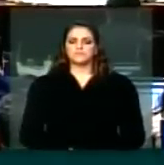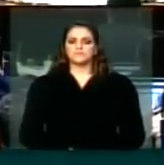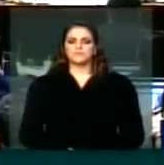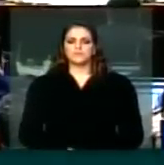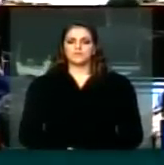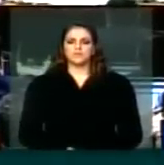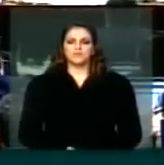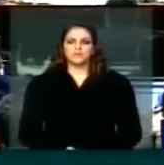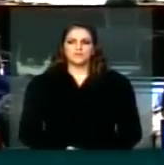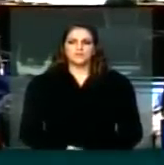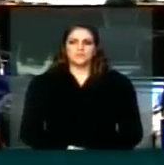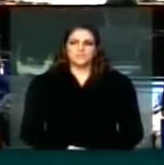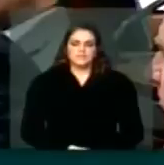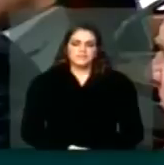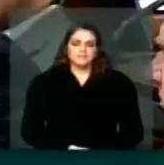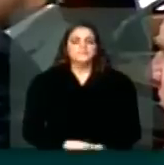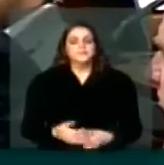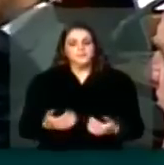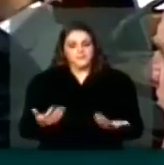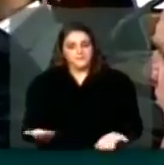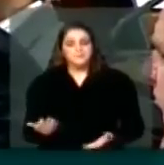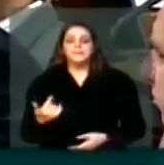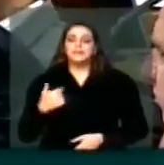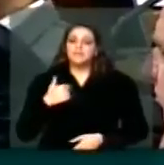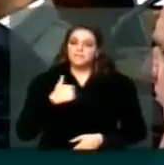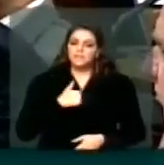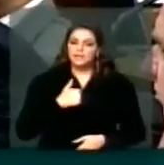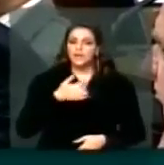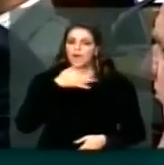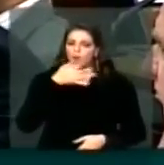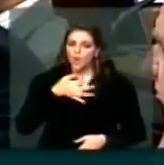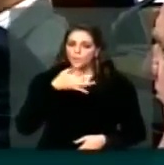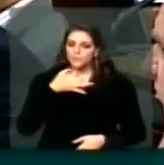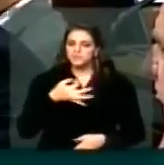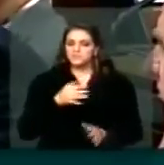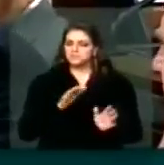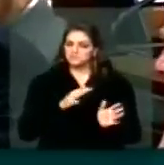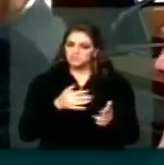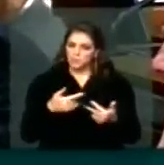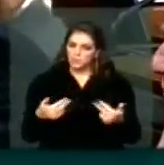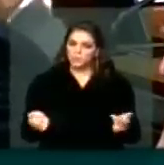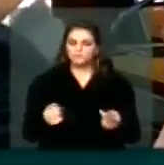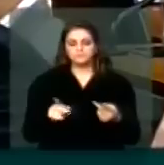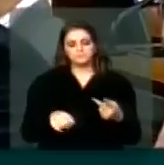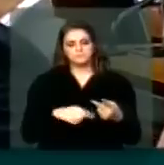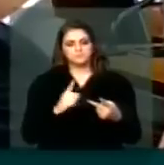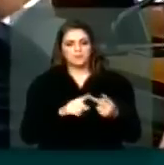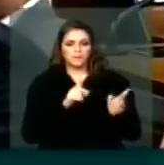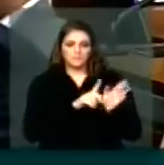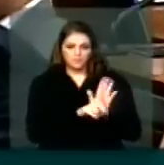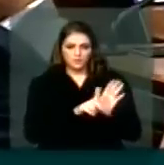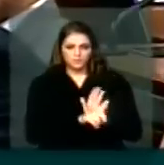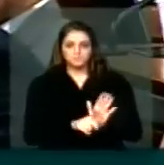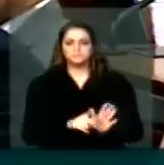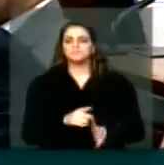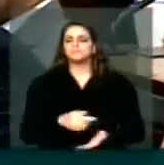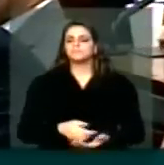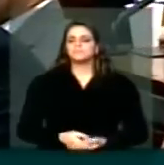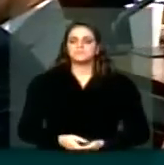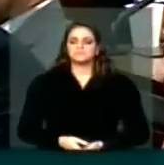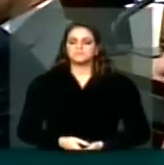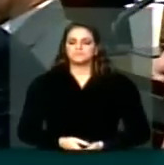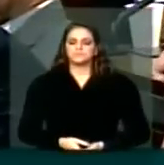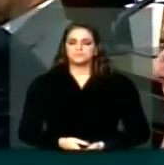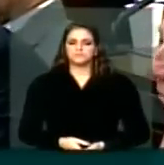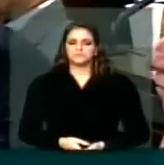Retomando, senhor presidente, eu gostaria de fazer algumas observações e apenas para obter a confirmação ou não por parte do presidente